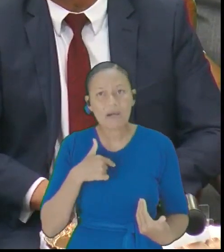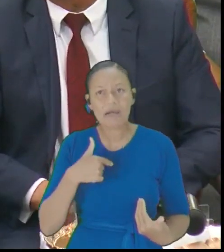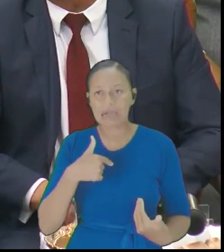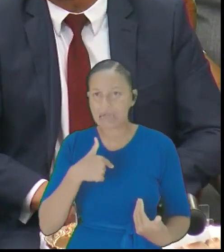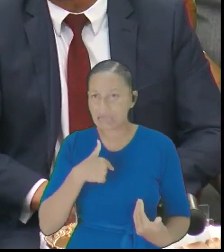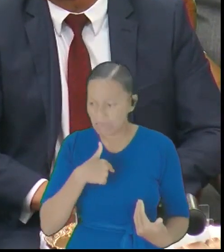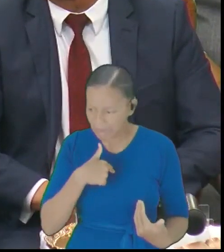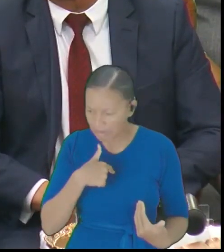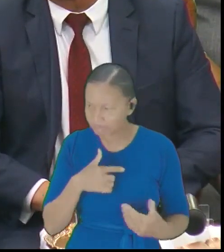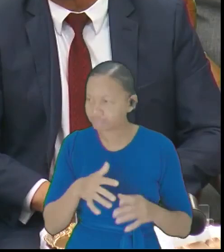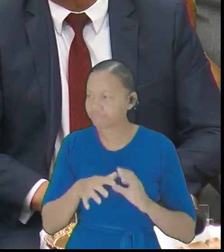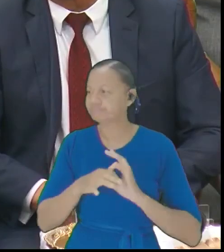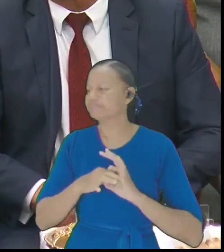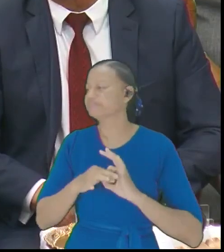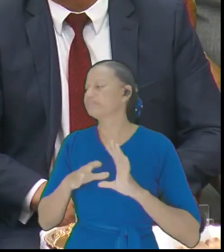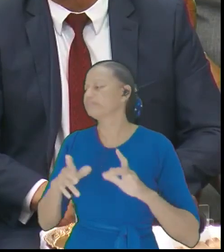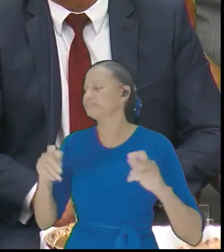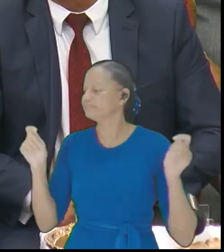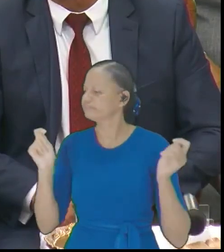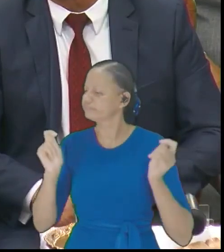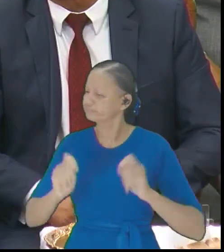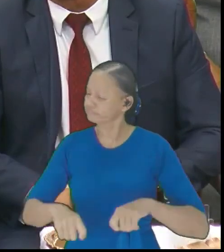eu estou disposto a restaurar.